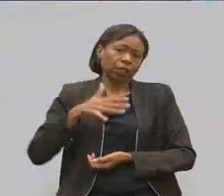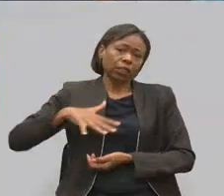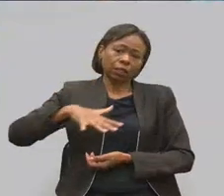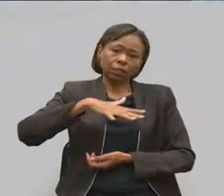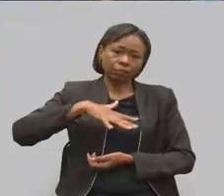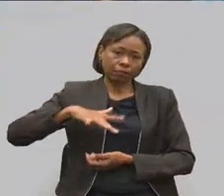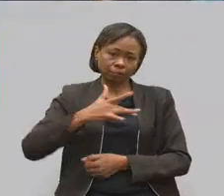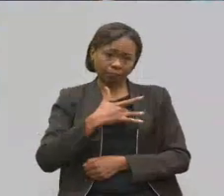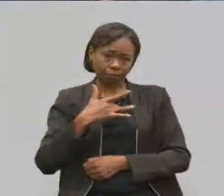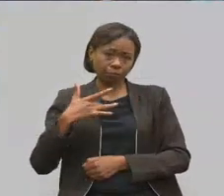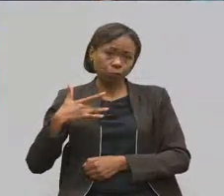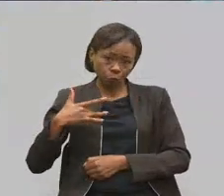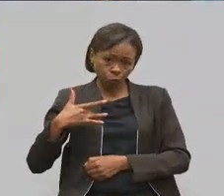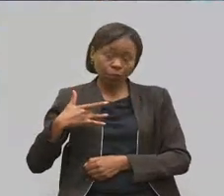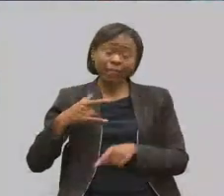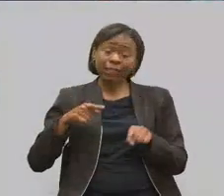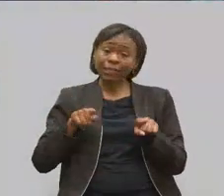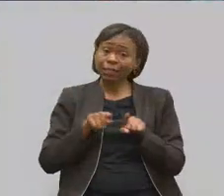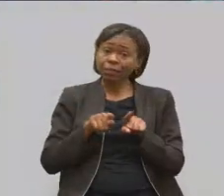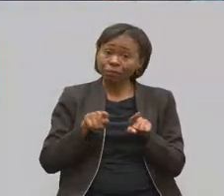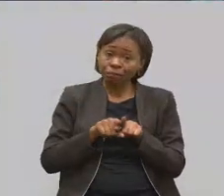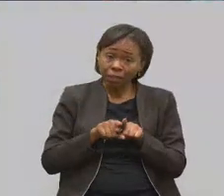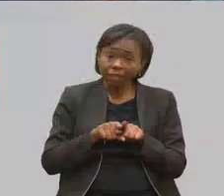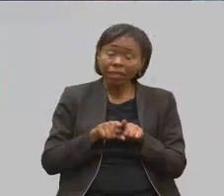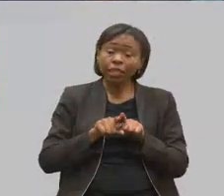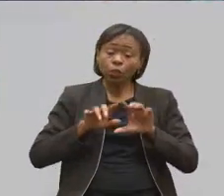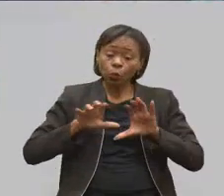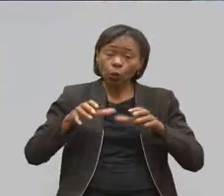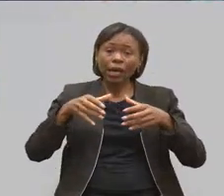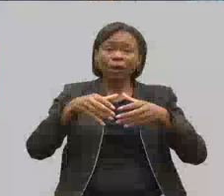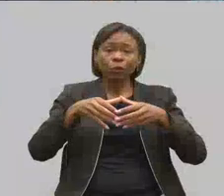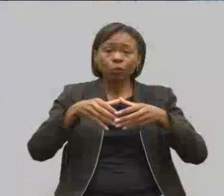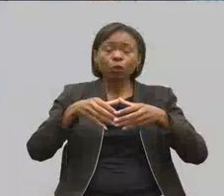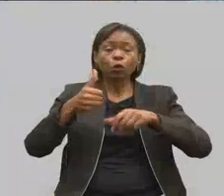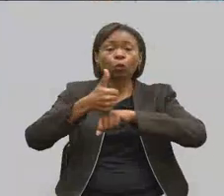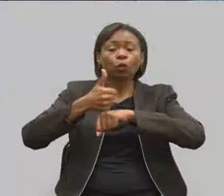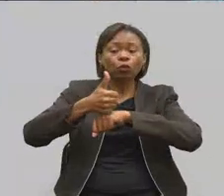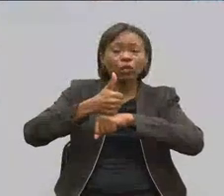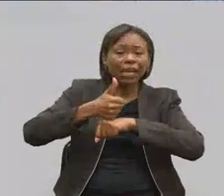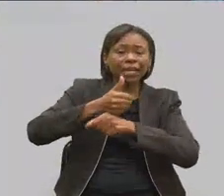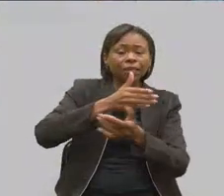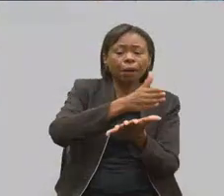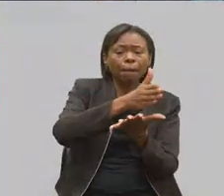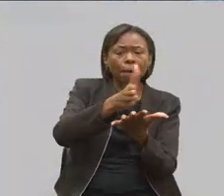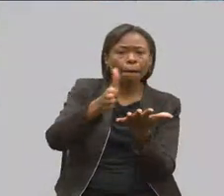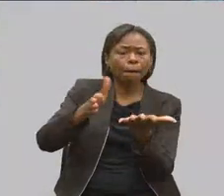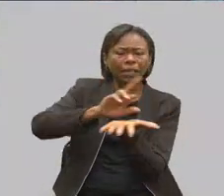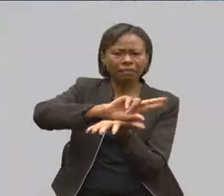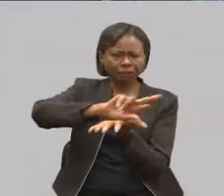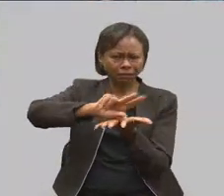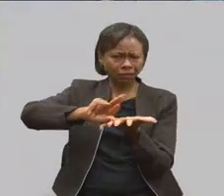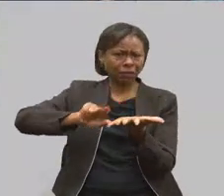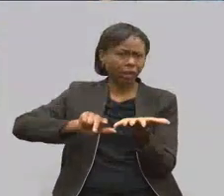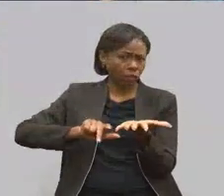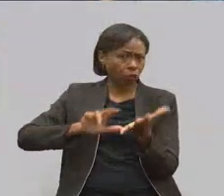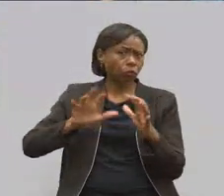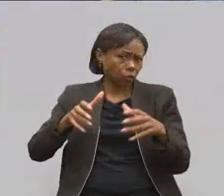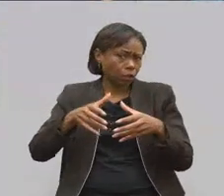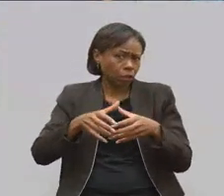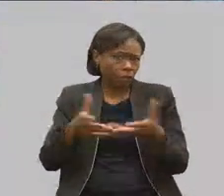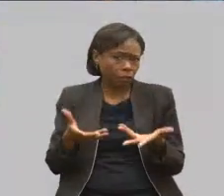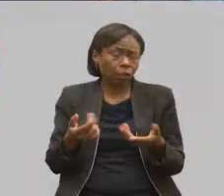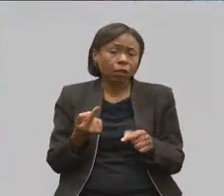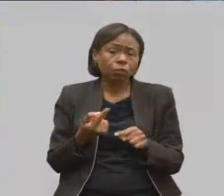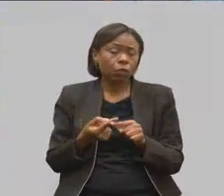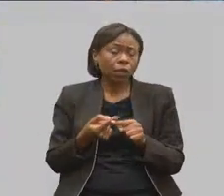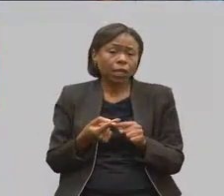e fundamentais na equipe multidisciplinar né professora Carol não podemos deixar de ocupar os